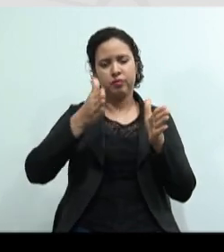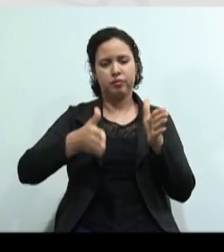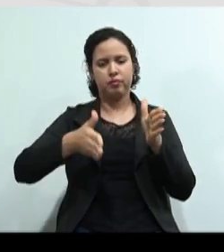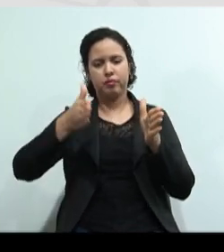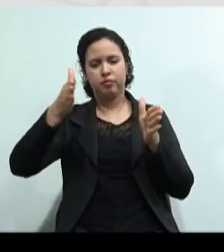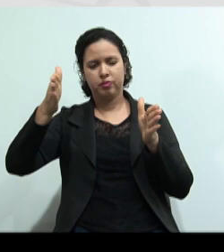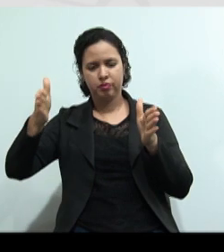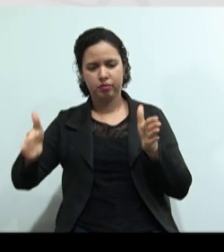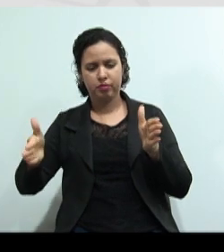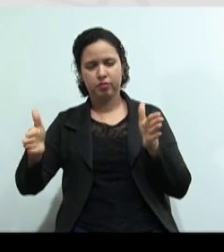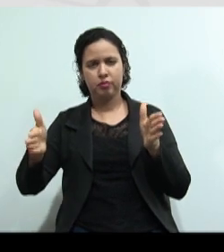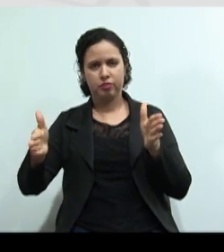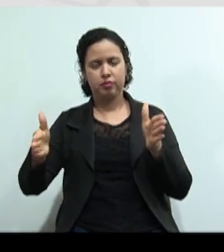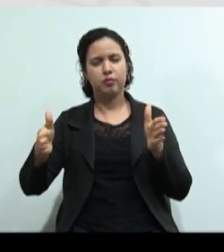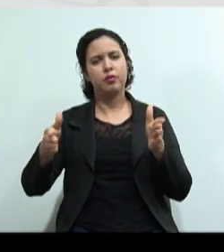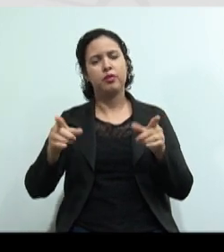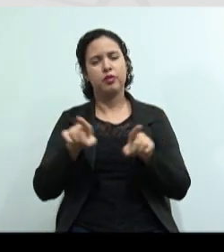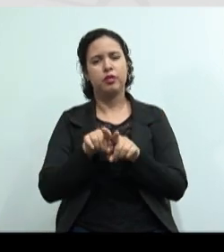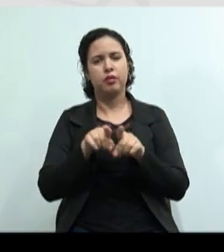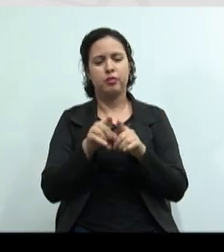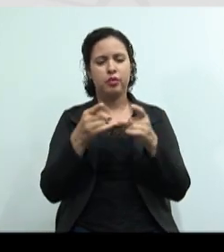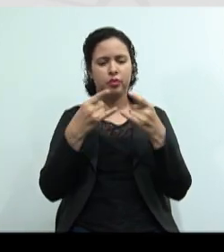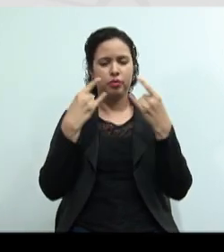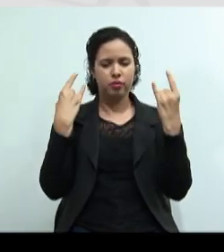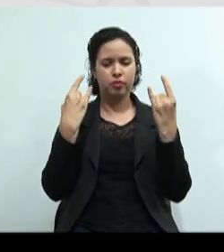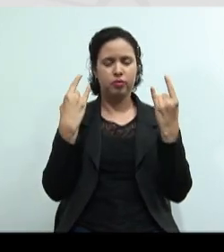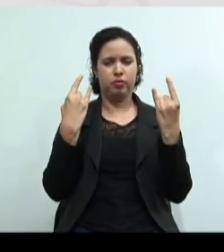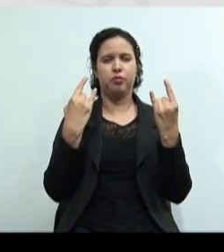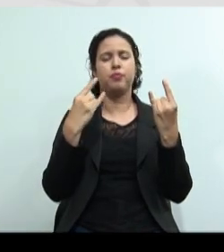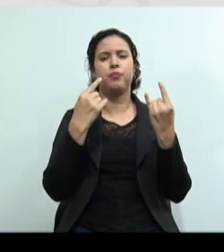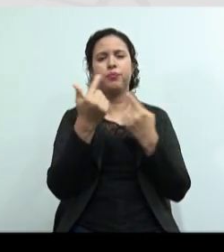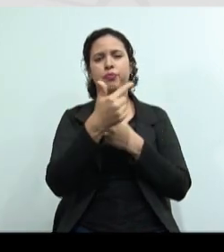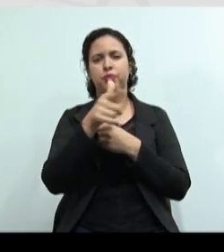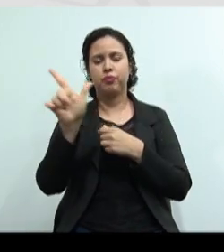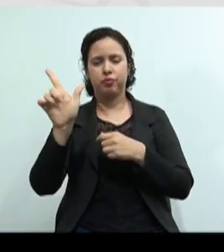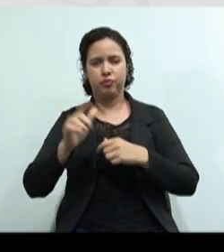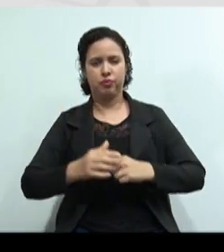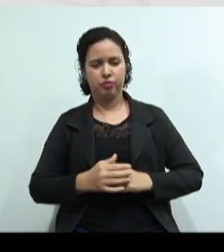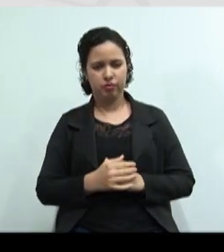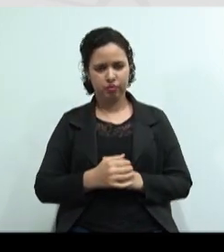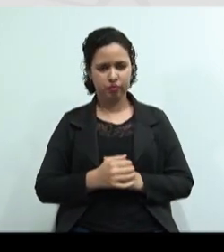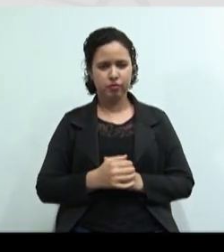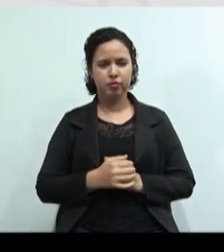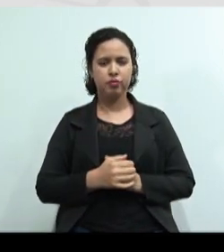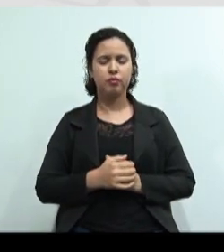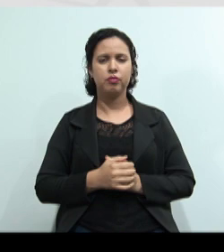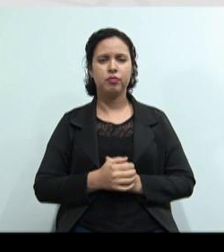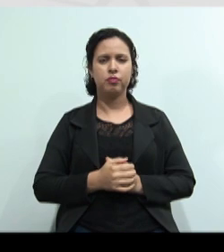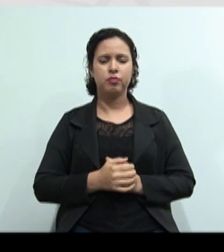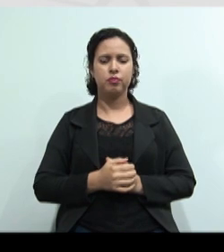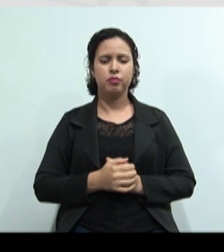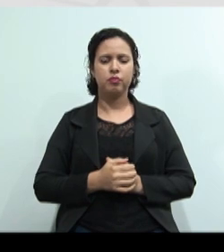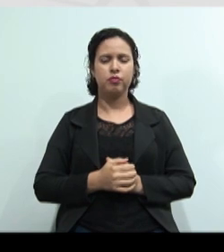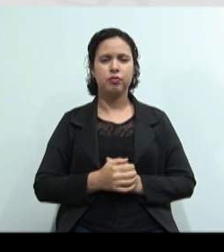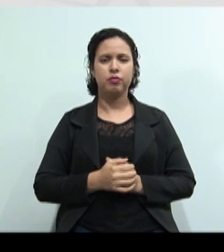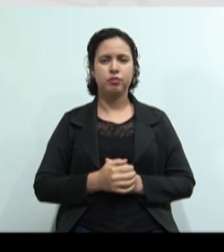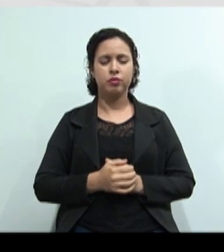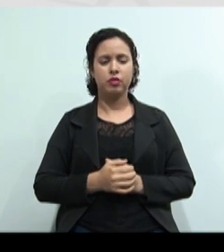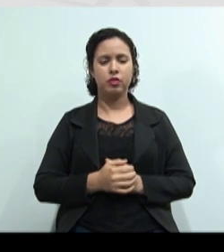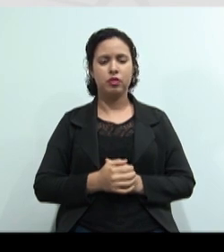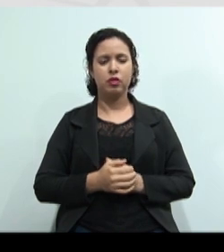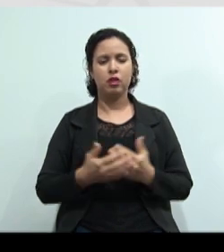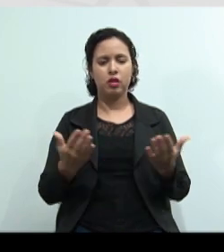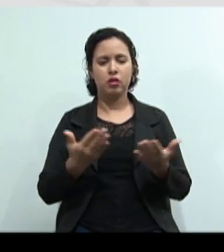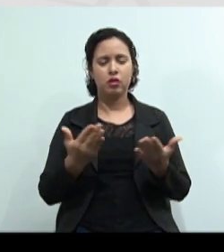lucro e evolução dos custos, entre outros. Ok, então é importante o sistema de inventário permanente para isso. Agora vamos